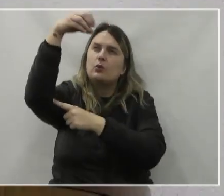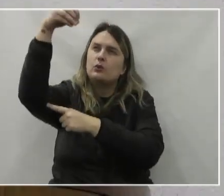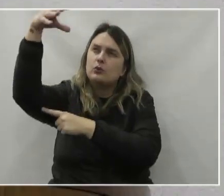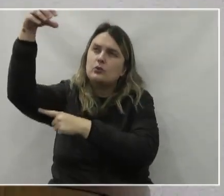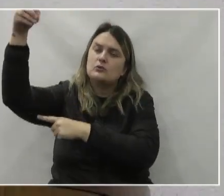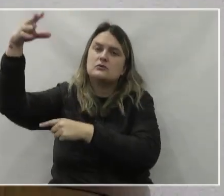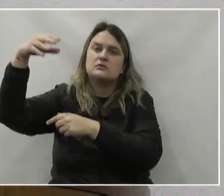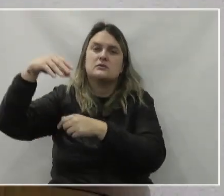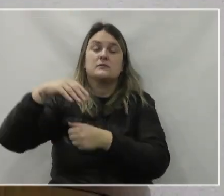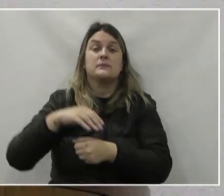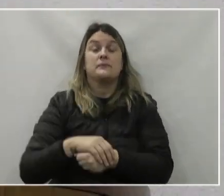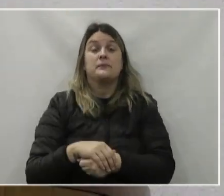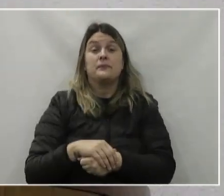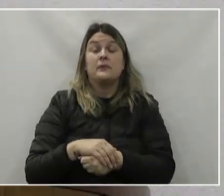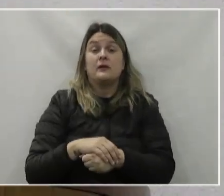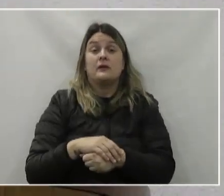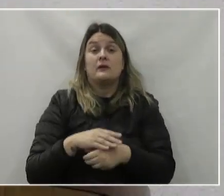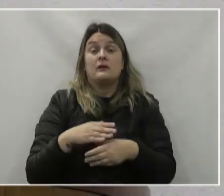né?